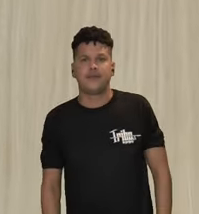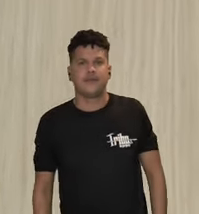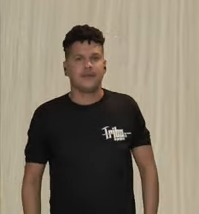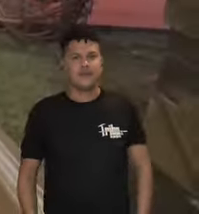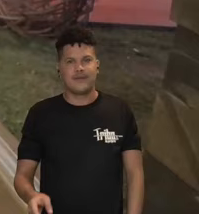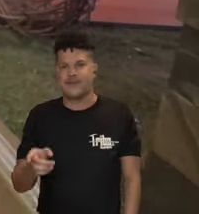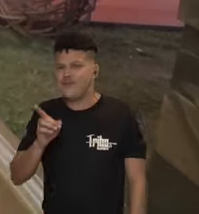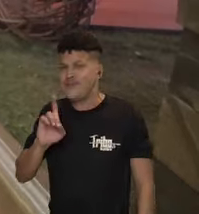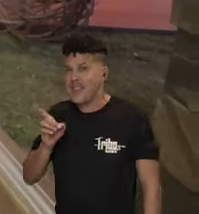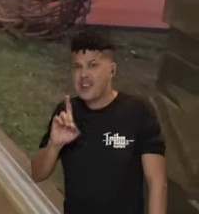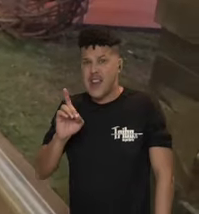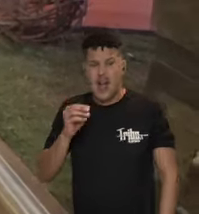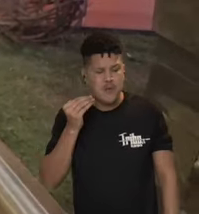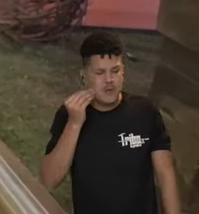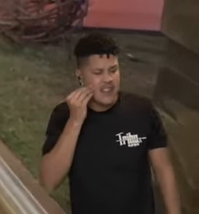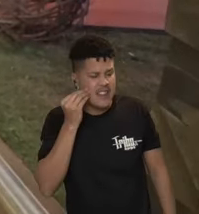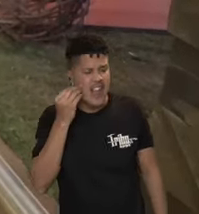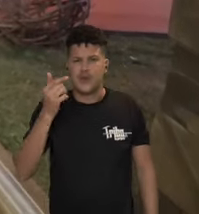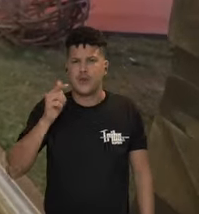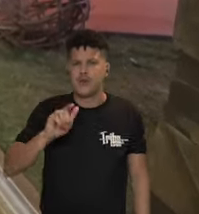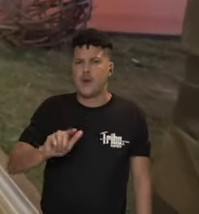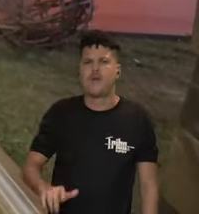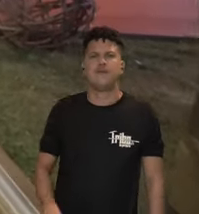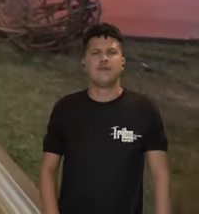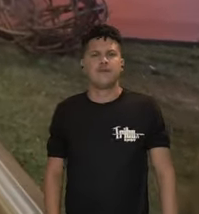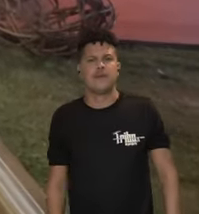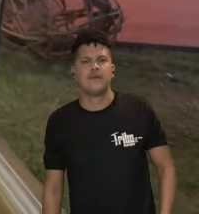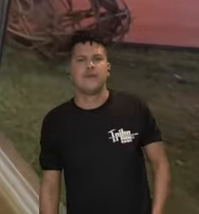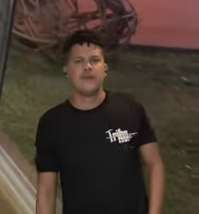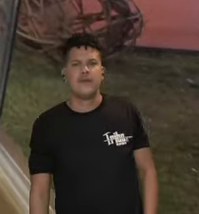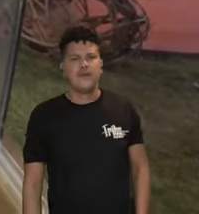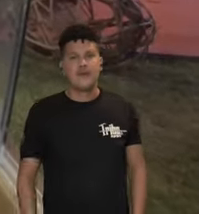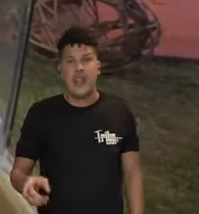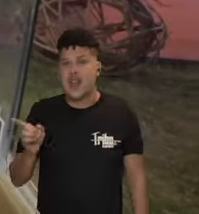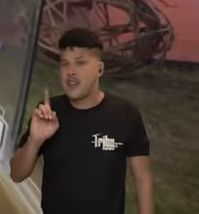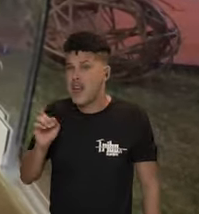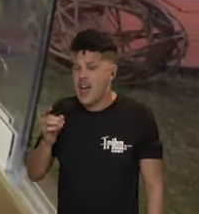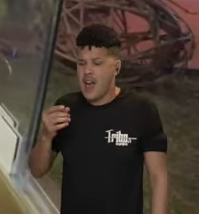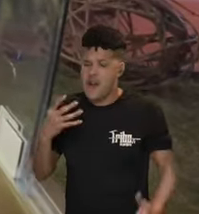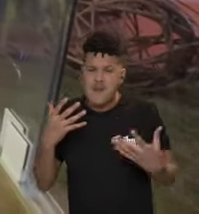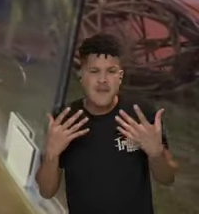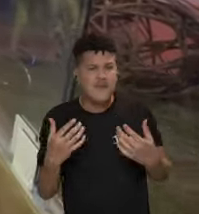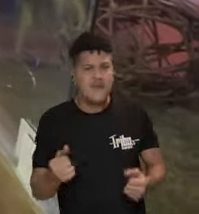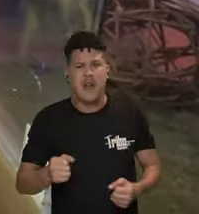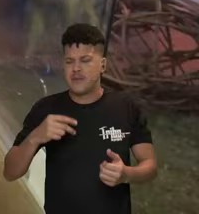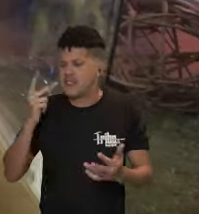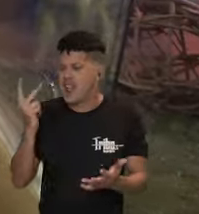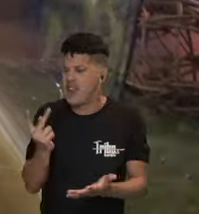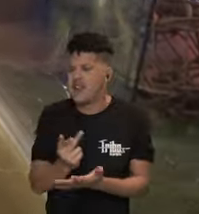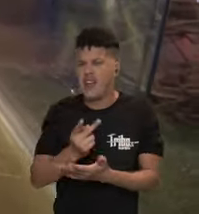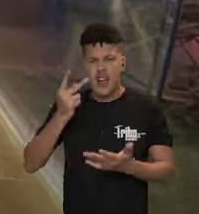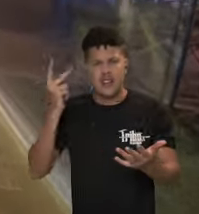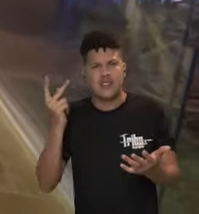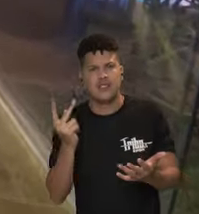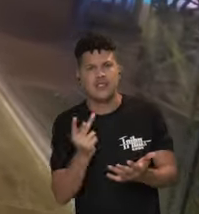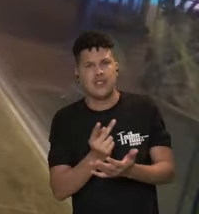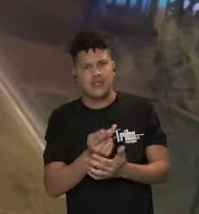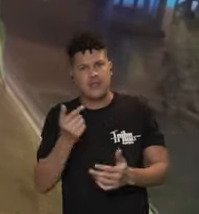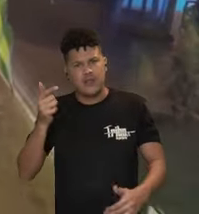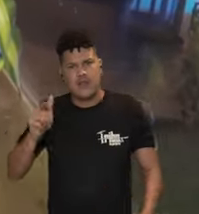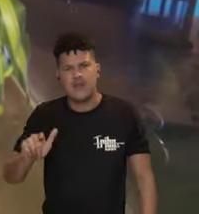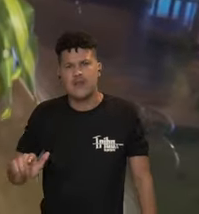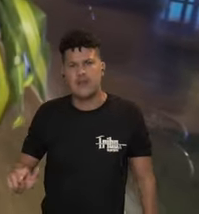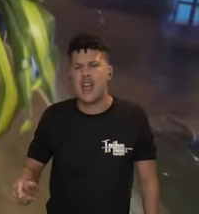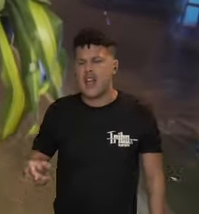final. Não vamos tentar mais, não vamos errar mais.